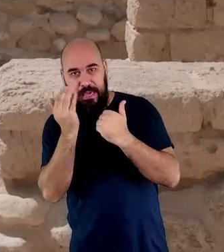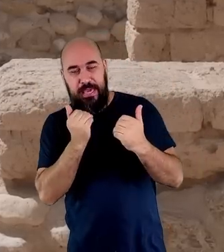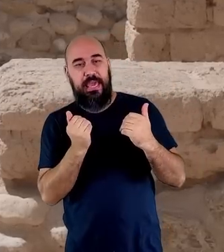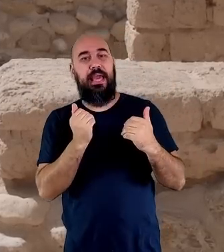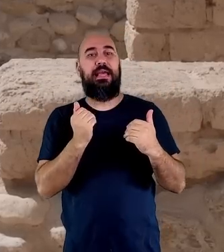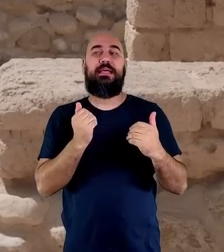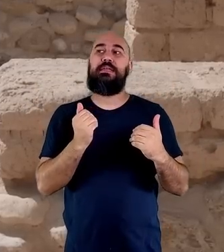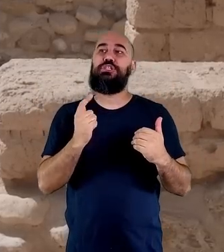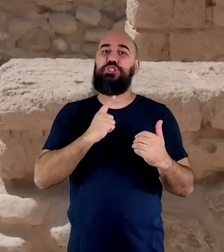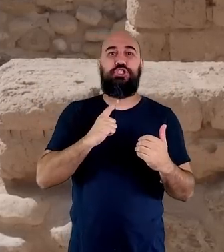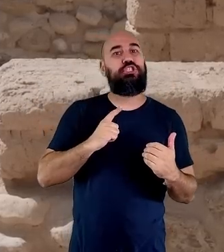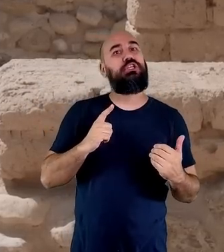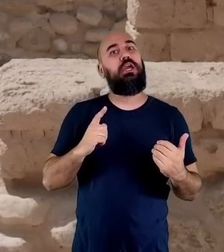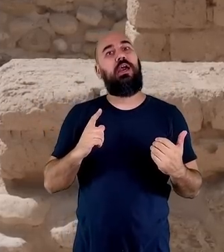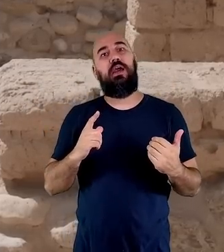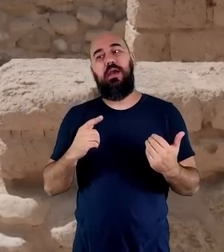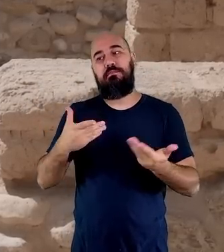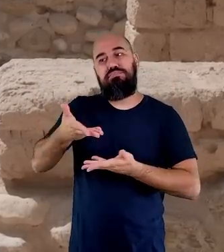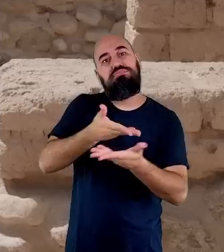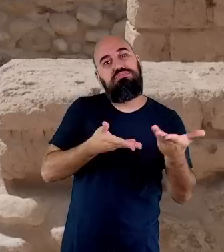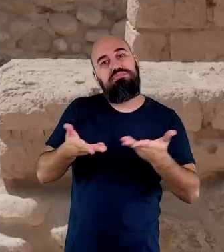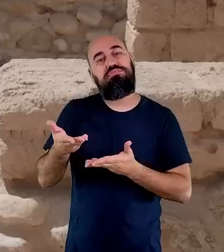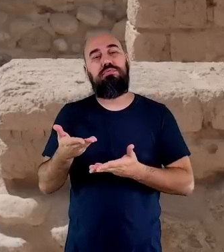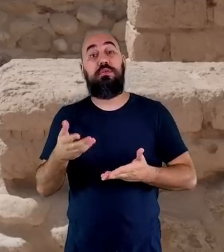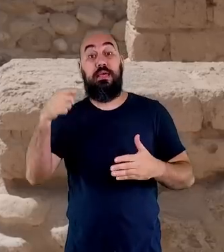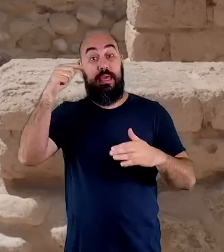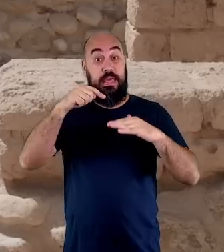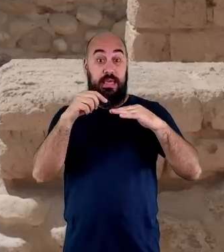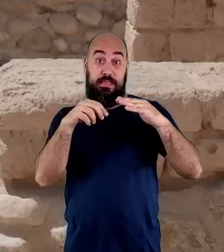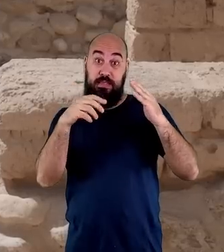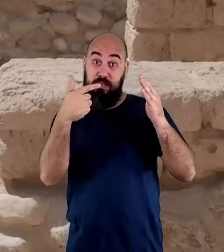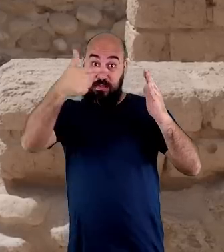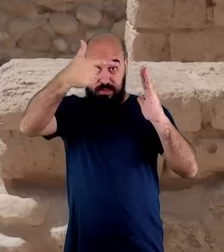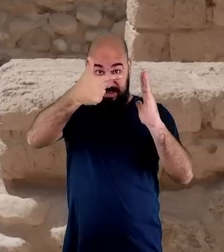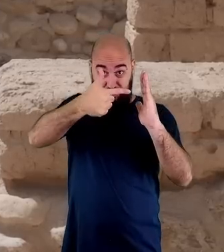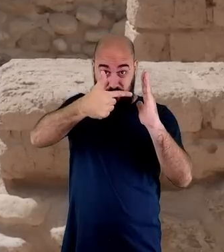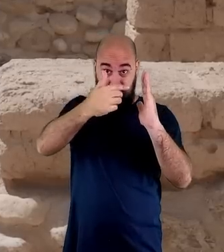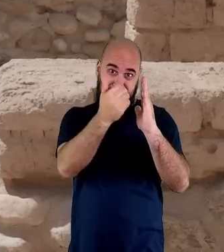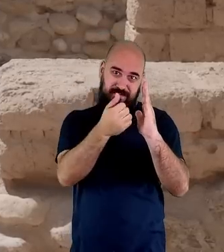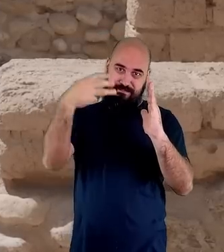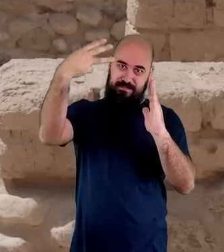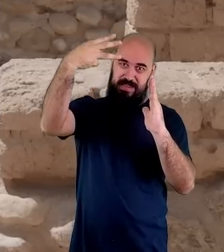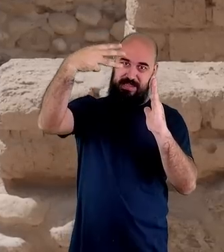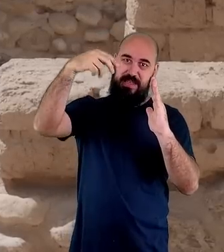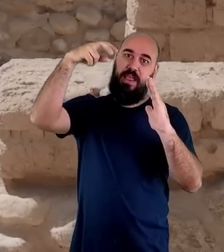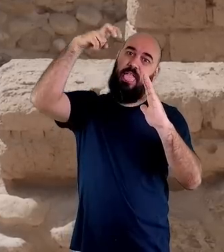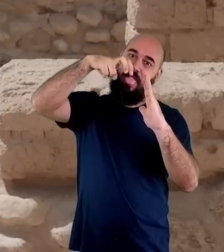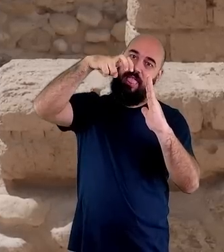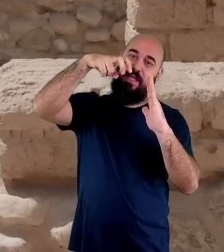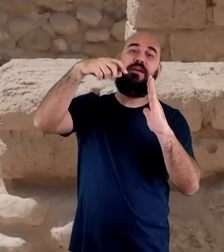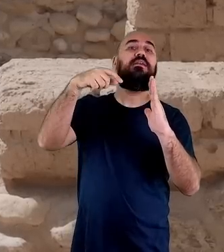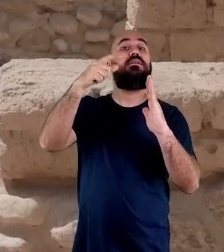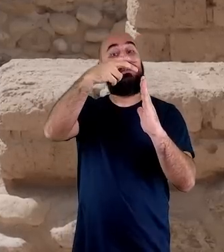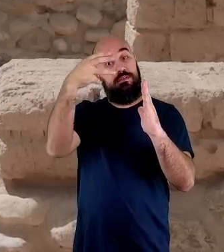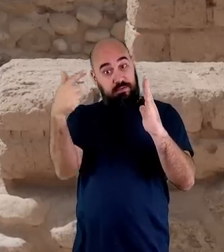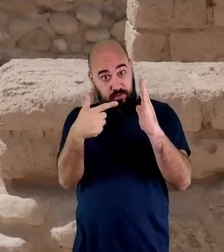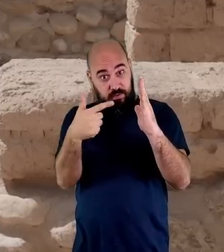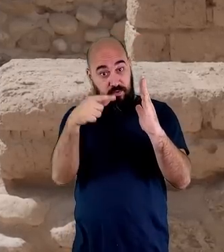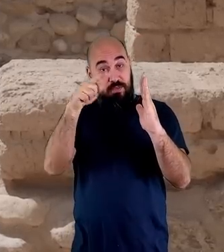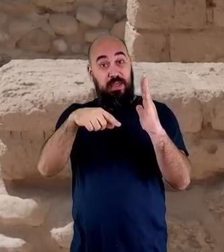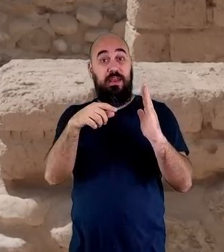suas refeições. E essa parte superior da casa, acima do cômodo do quarto, era chamado de